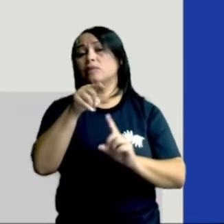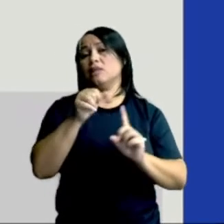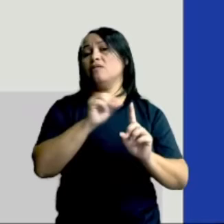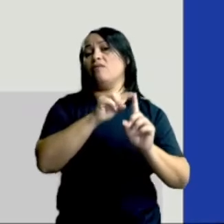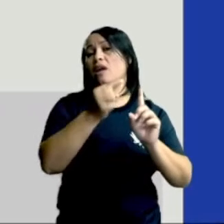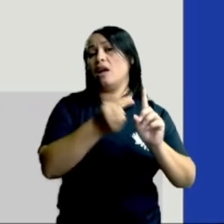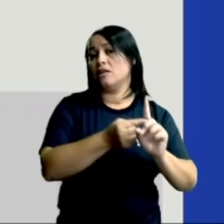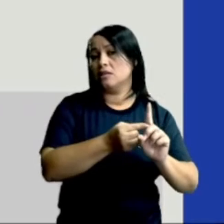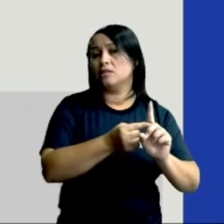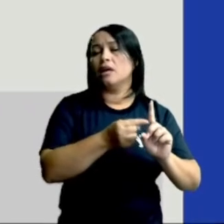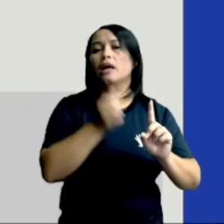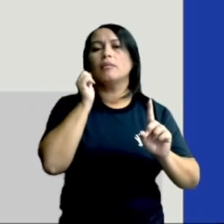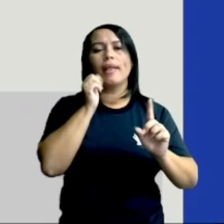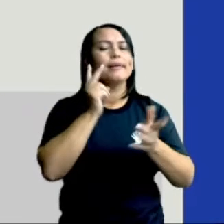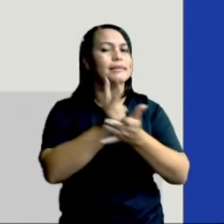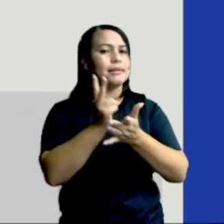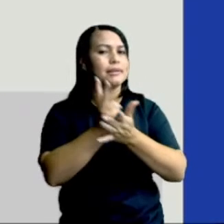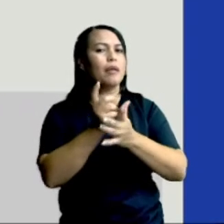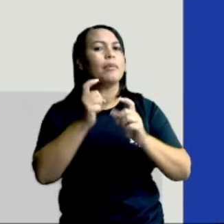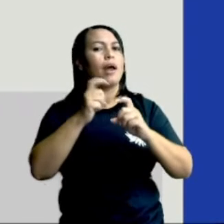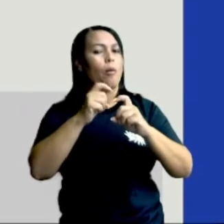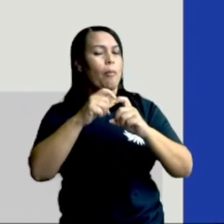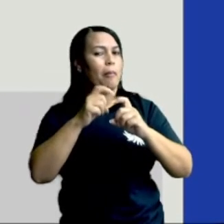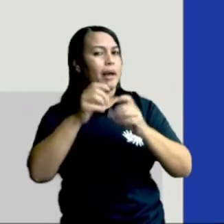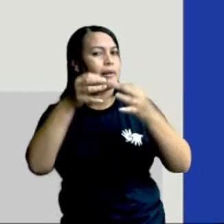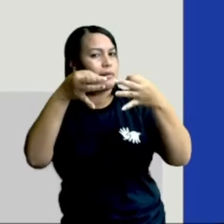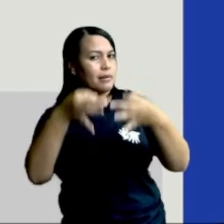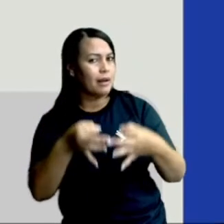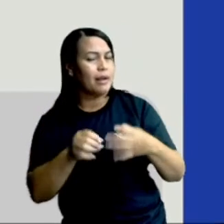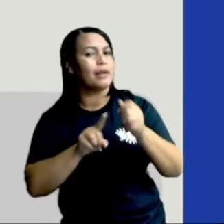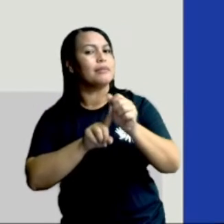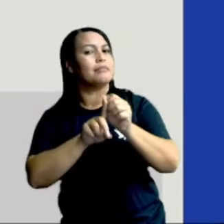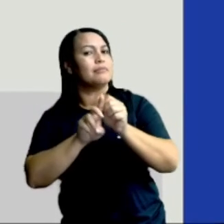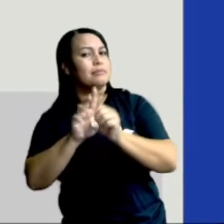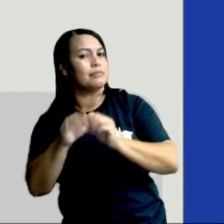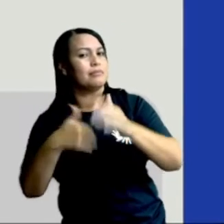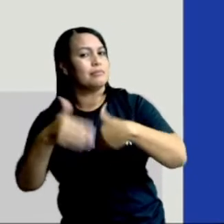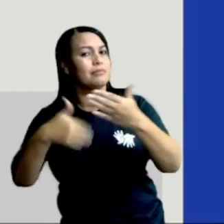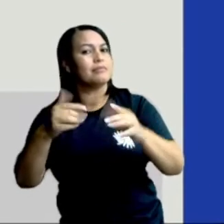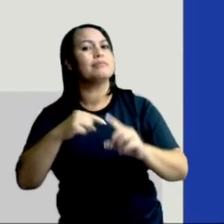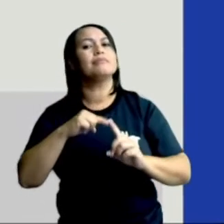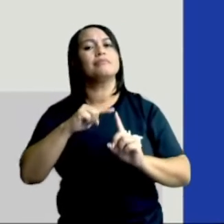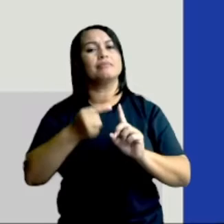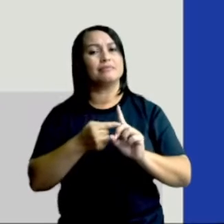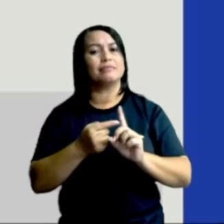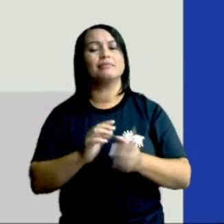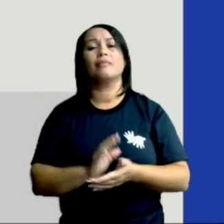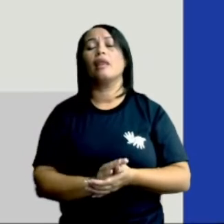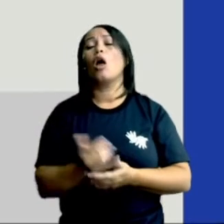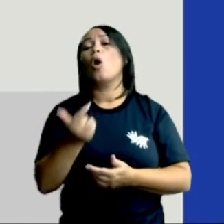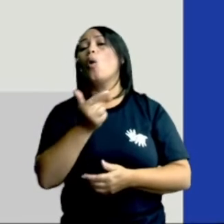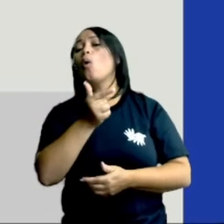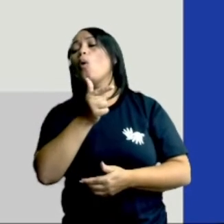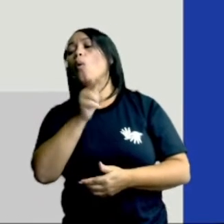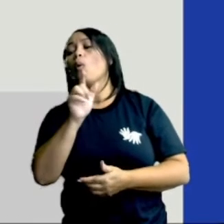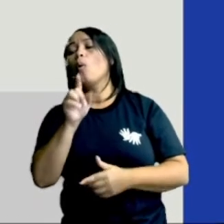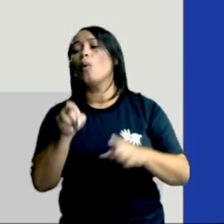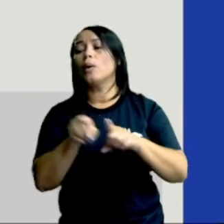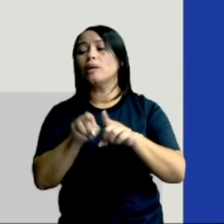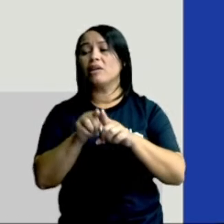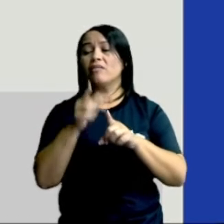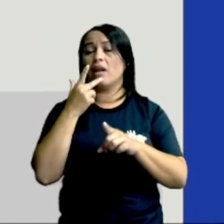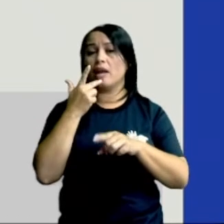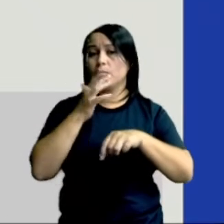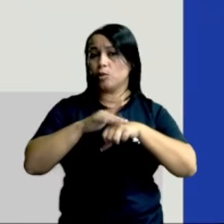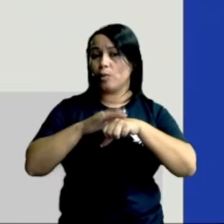gestante, realizar o seu exame pré-natal para acompanhar todo o desenvolvimento da sua gestação. Uma outra doença que falaremos hoje